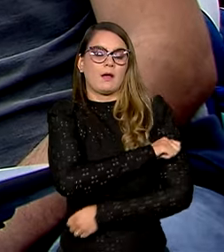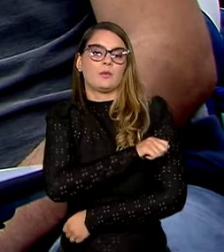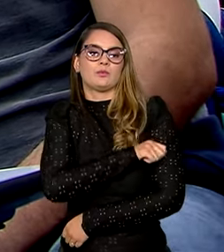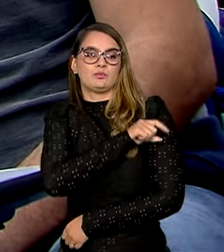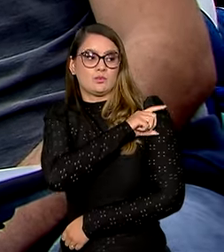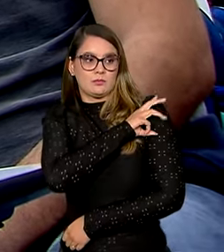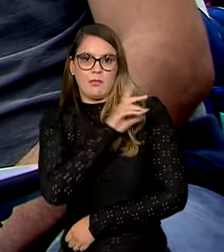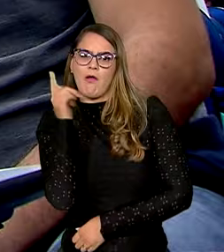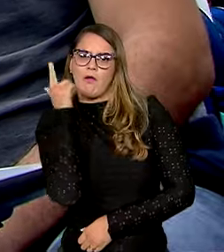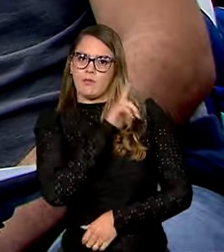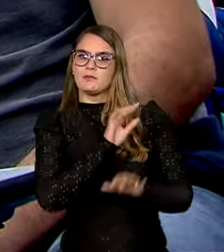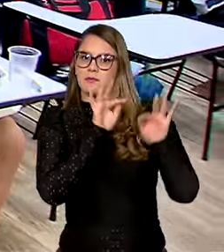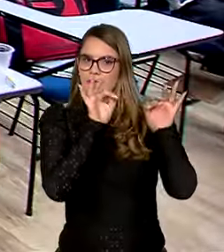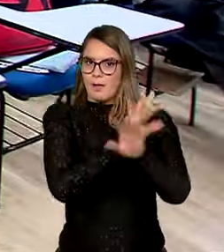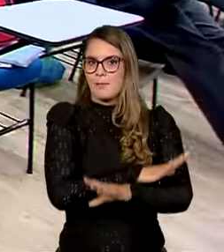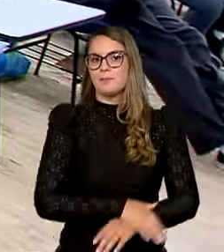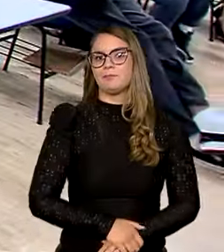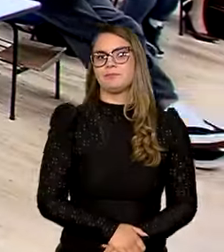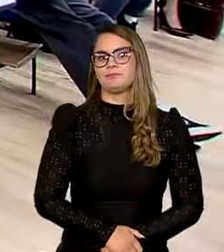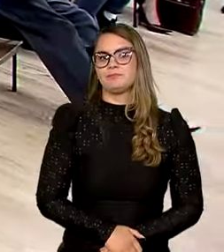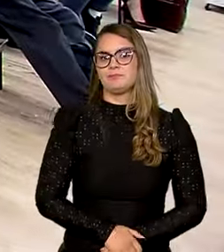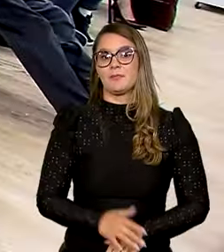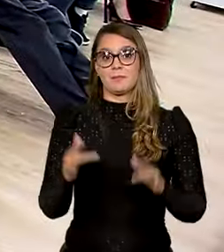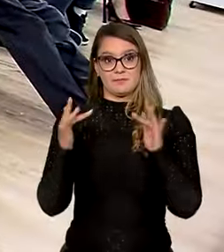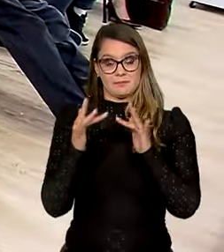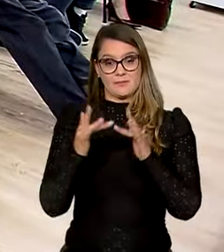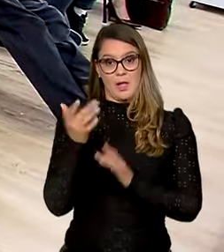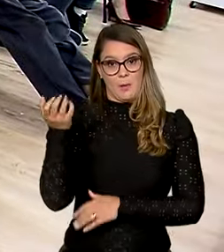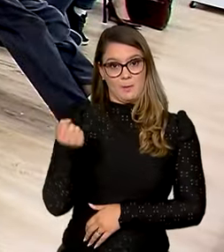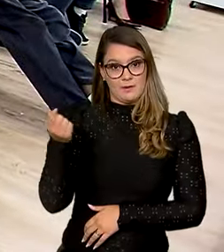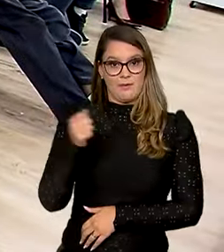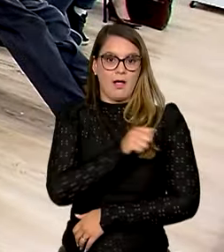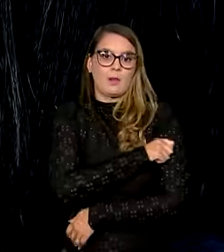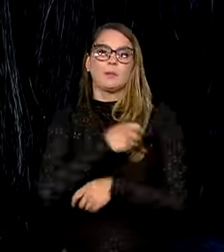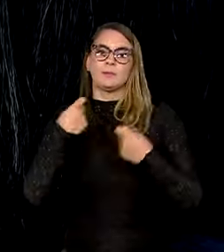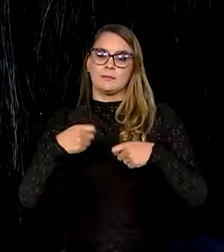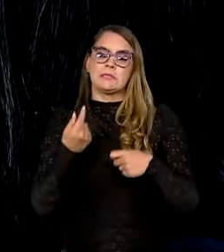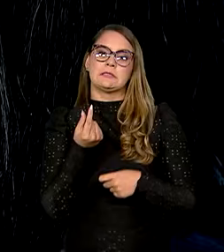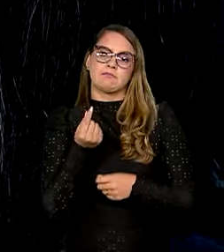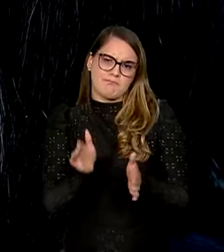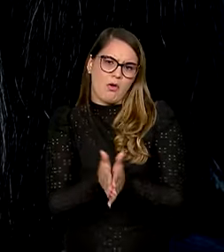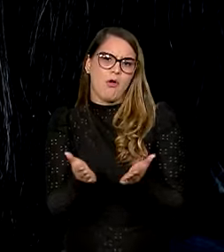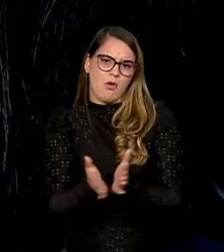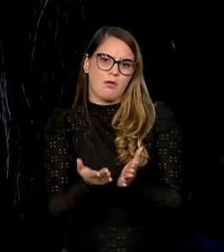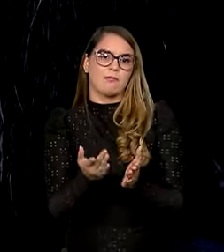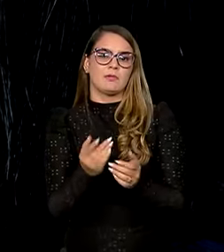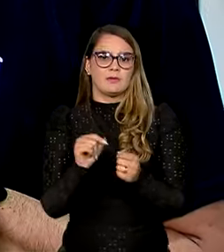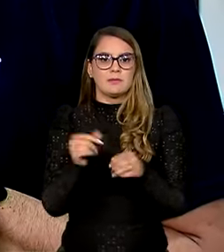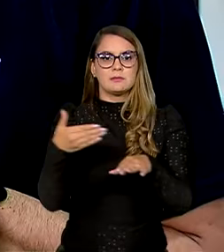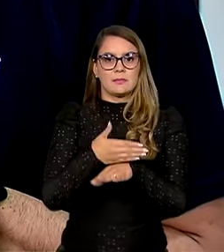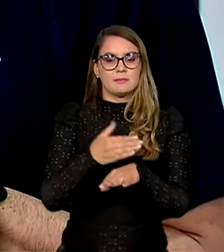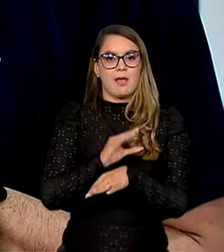estudantes concluírem o ensino médio para acessar o benefício O Estudante tem de ser de baixa renda e fazer